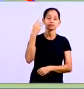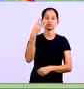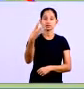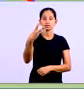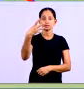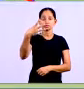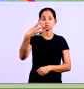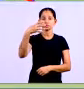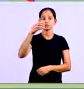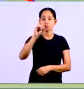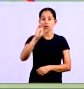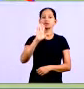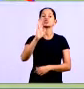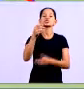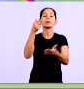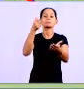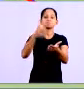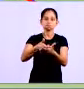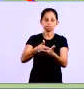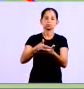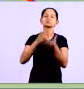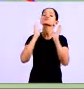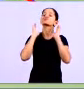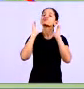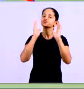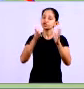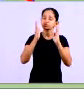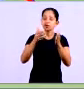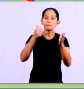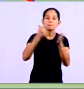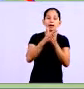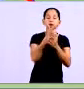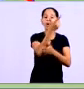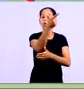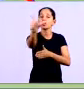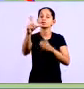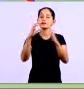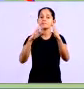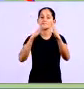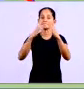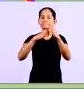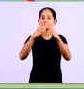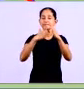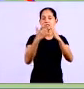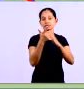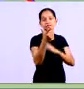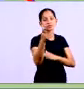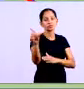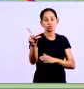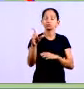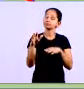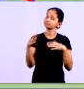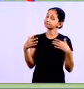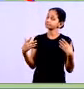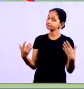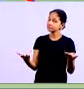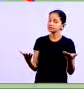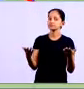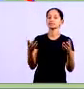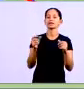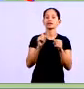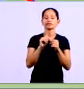340 que já estava pago praticamente pelas outras empresas. Exatamente. Estava pago 140